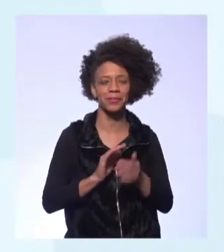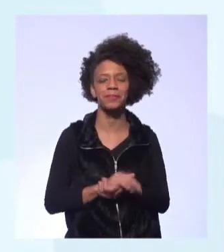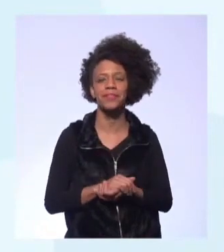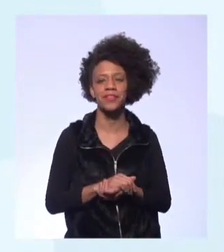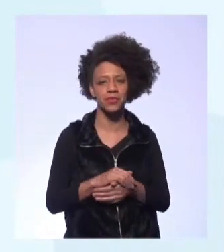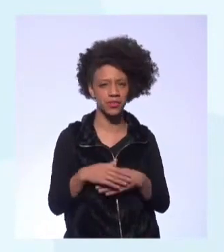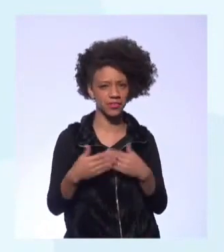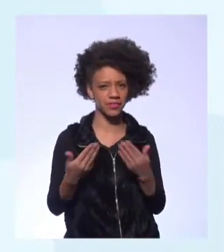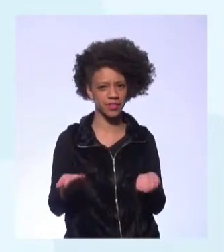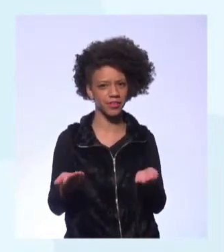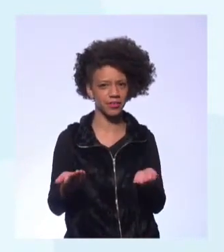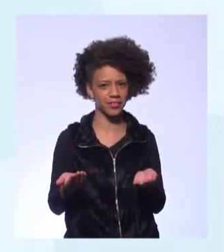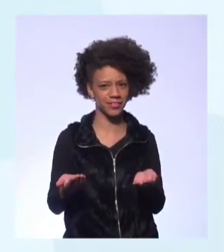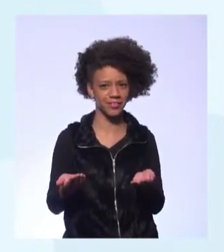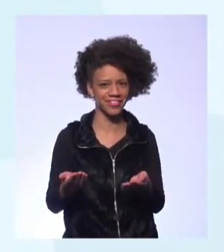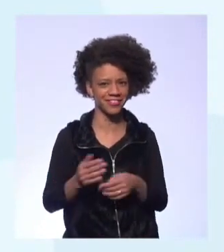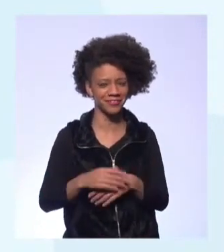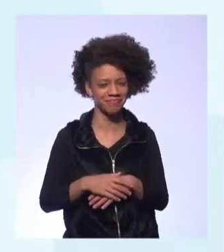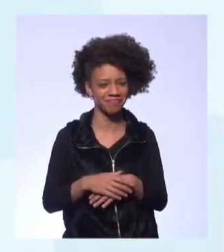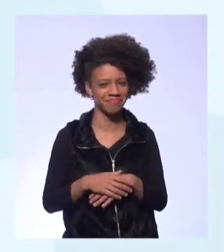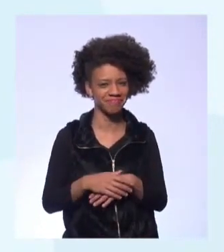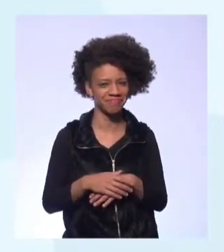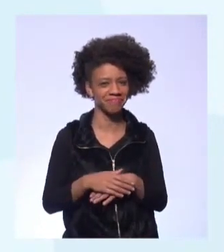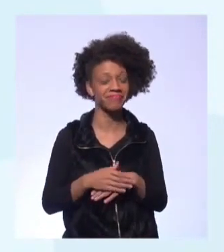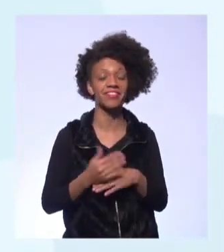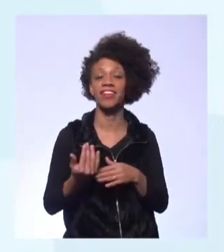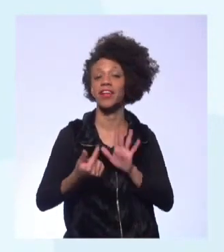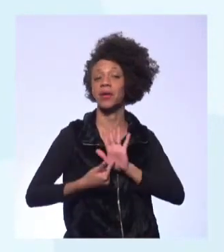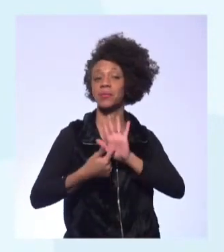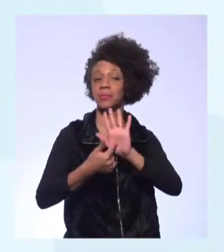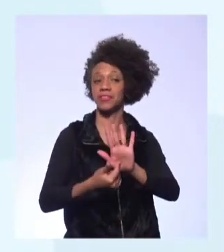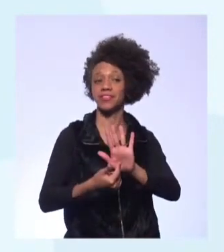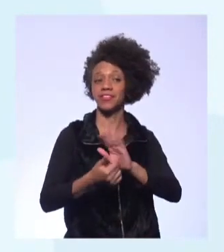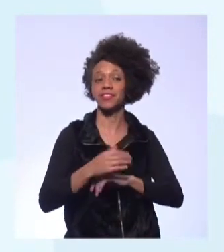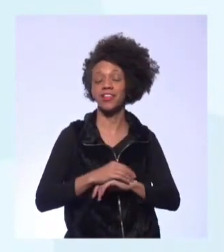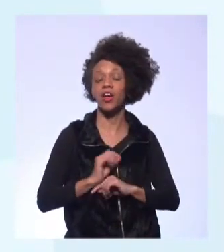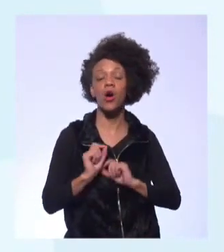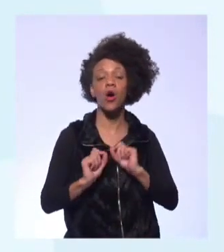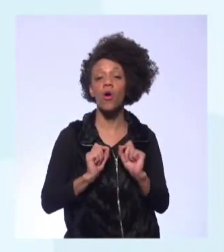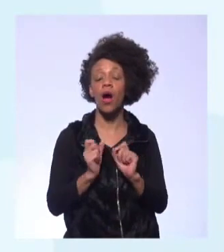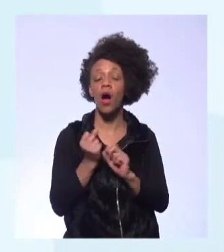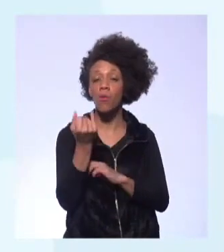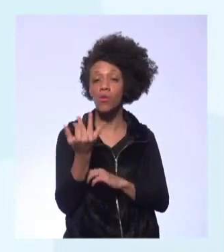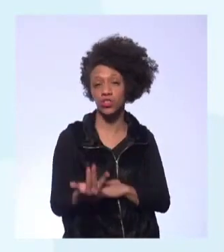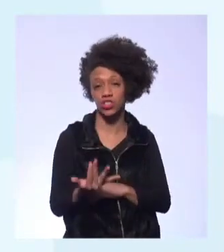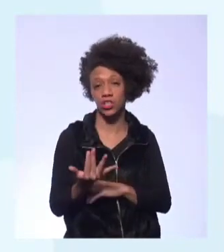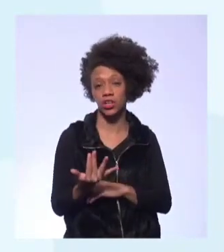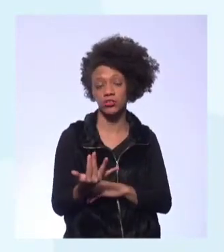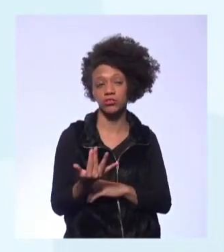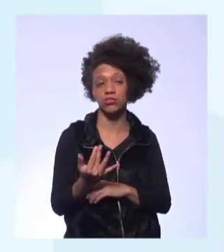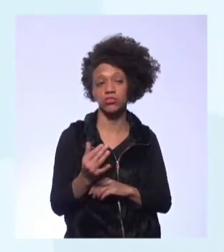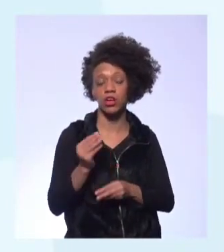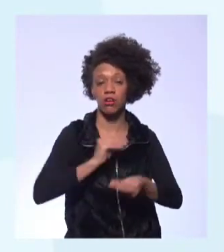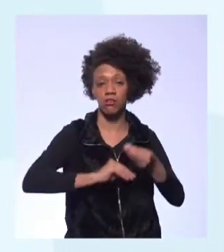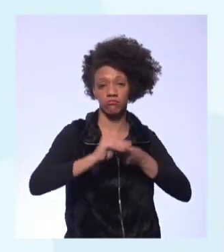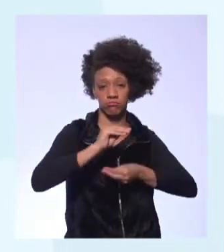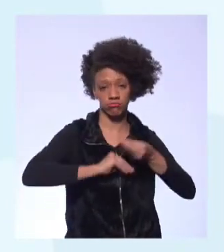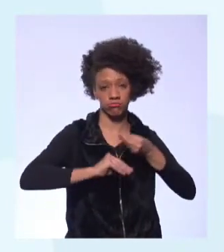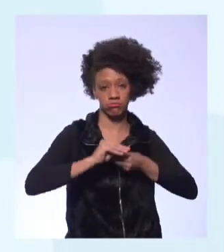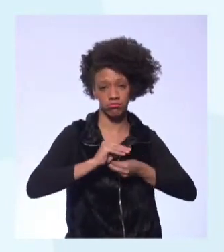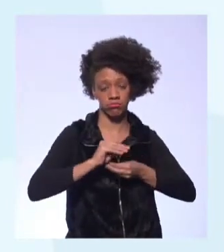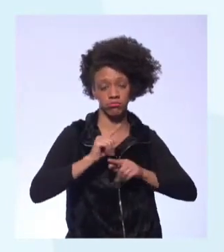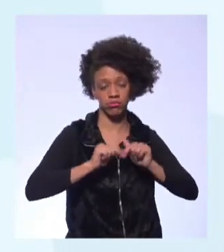Ele é realizado para ajustar os coeficientes estequiométricos das substâncias com o objetivo de estimar a quantidade de componente presente na reação, reagente e